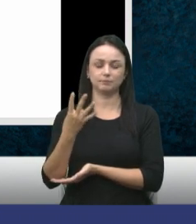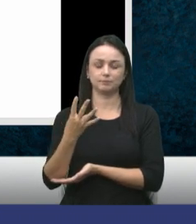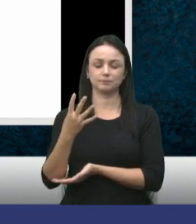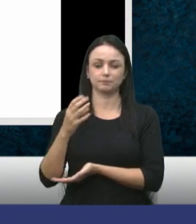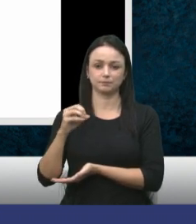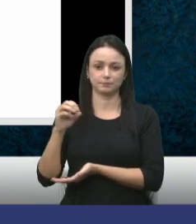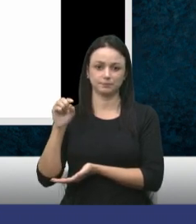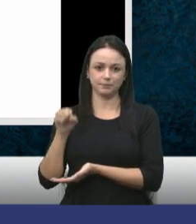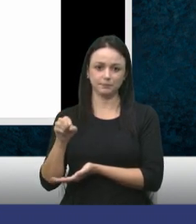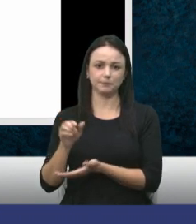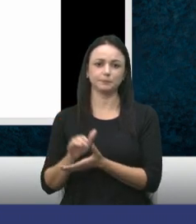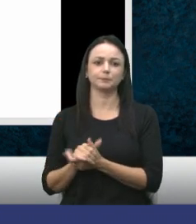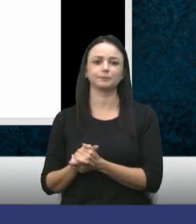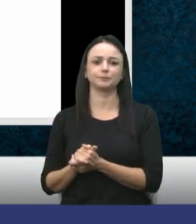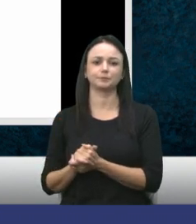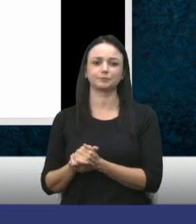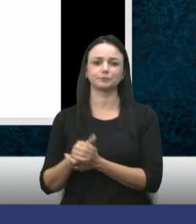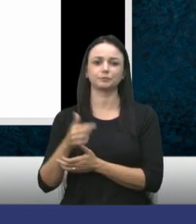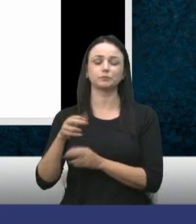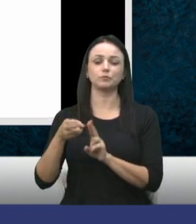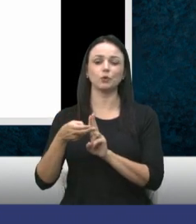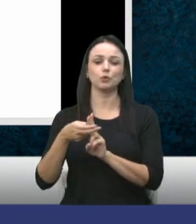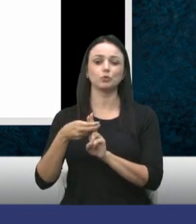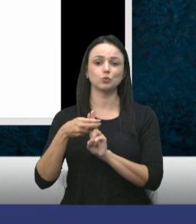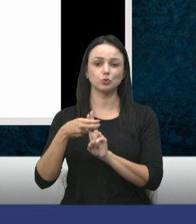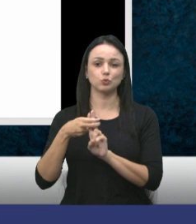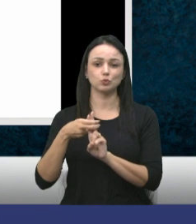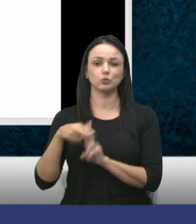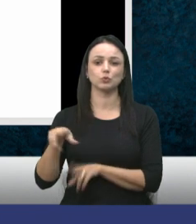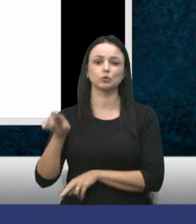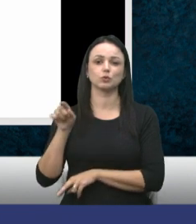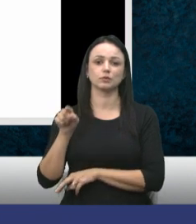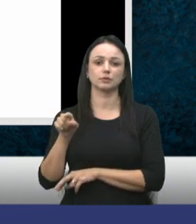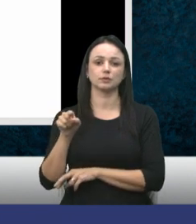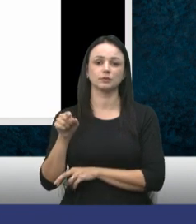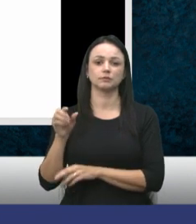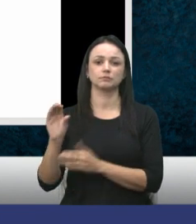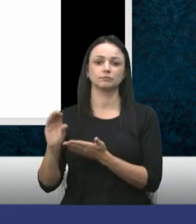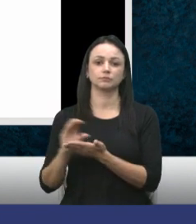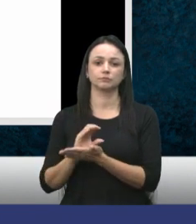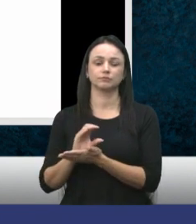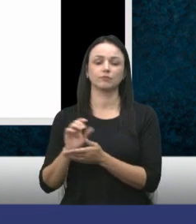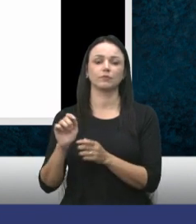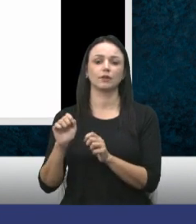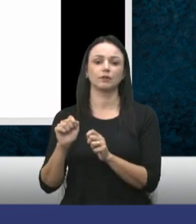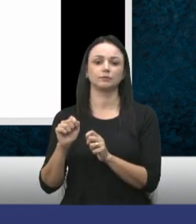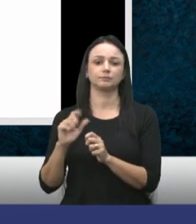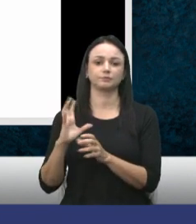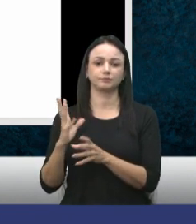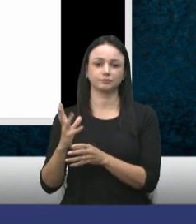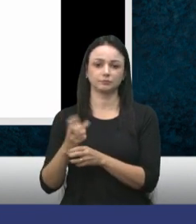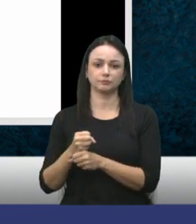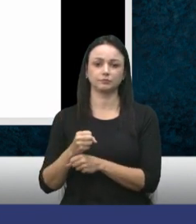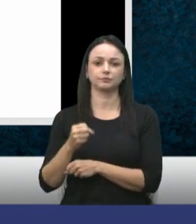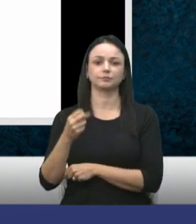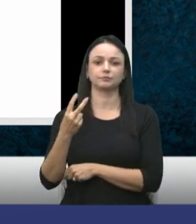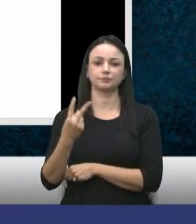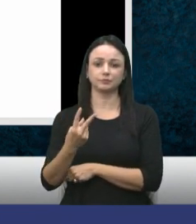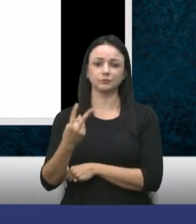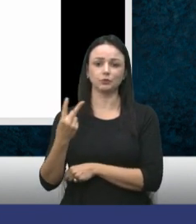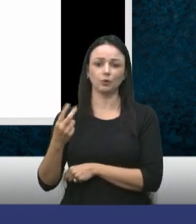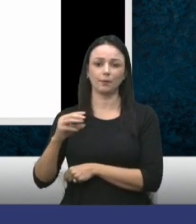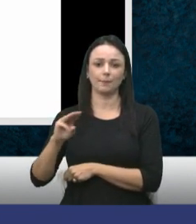38.400.000. Quanto ao SUS, a receita realizada no quadrimestre foi de